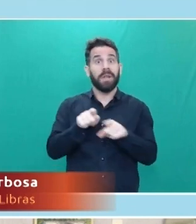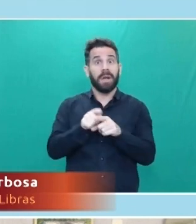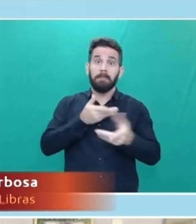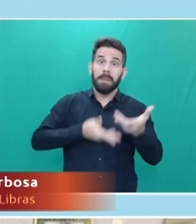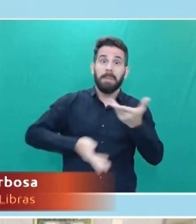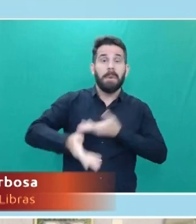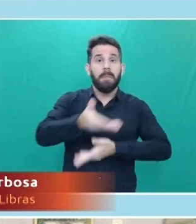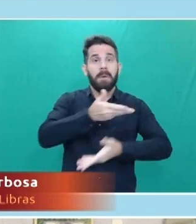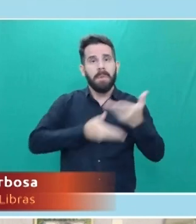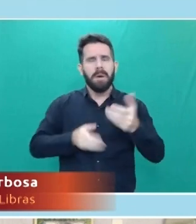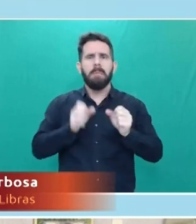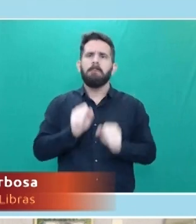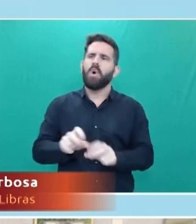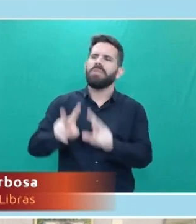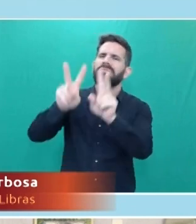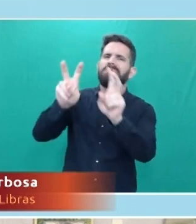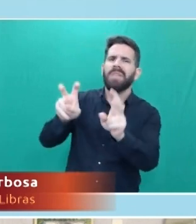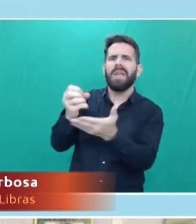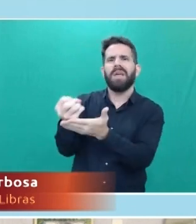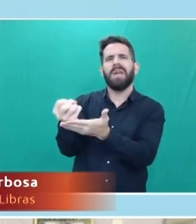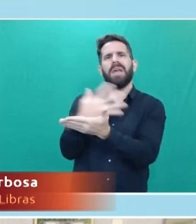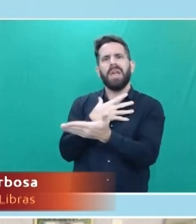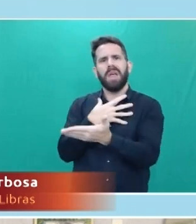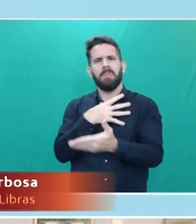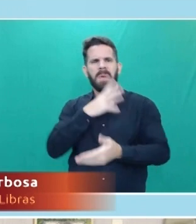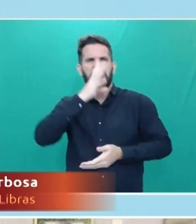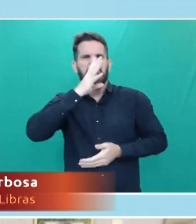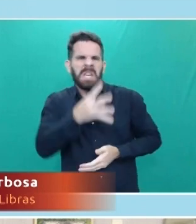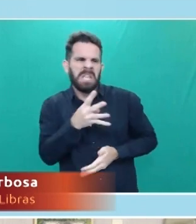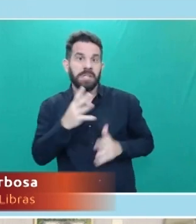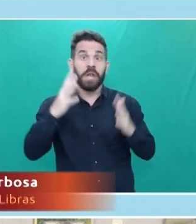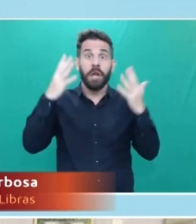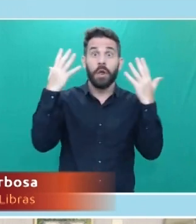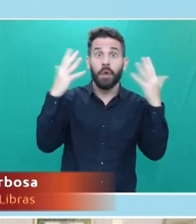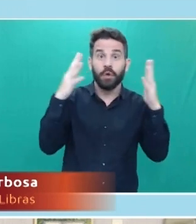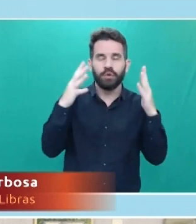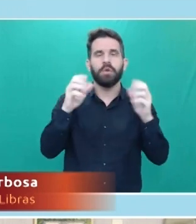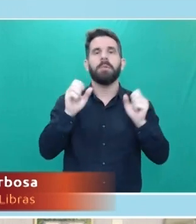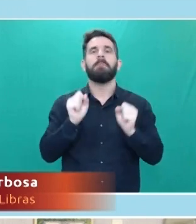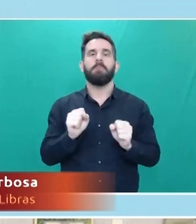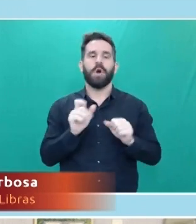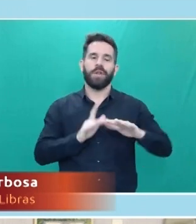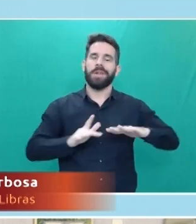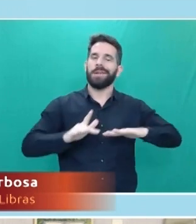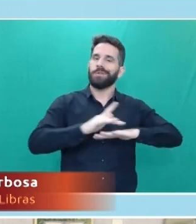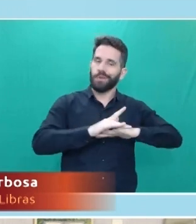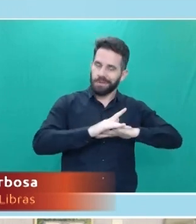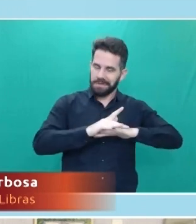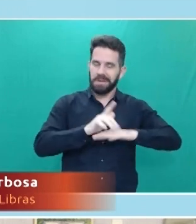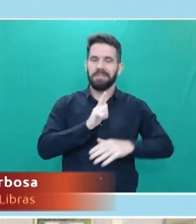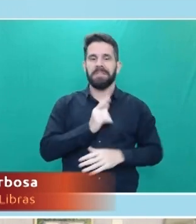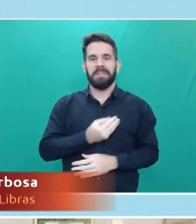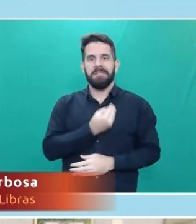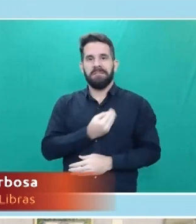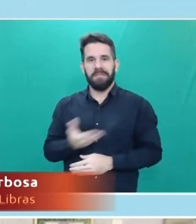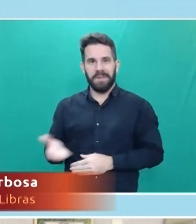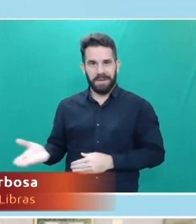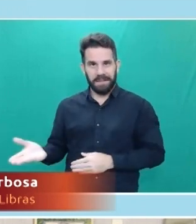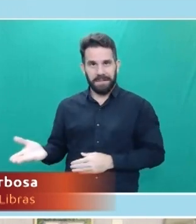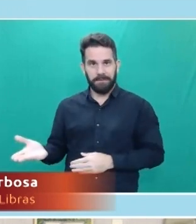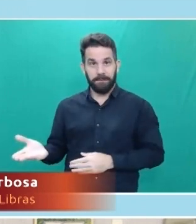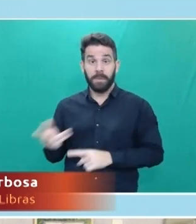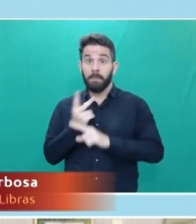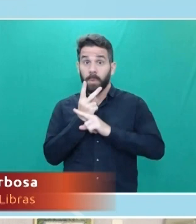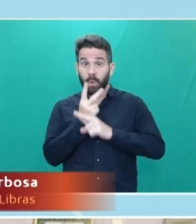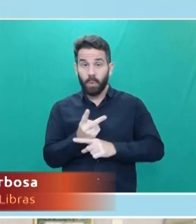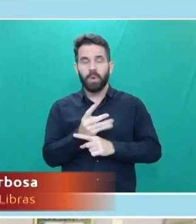as suas sugestões de pauta, suas críticas, seus elogios. Você faz isso nas nossas redes sociais, elas estão aparecendo aqui embaixo. Procura por TV UFG,